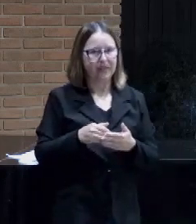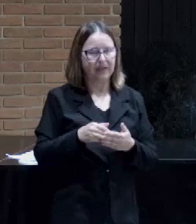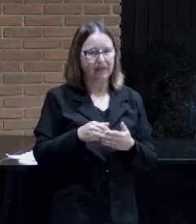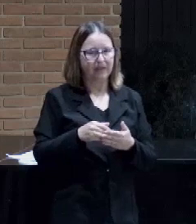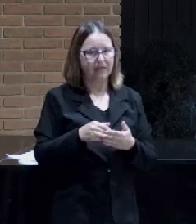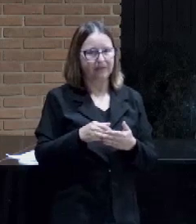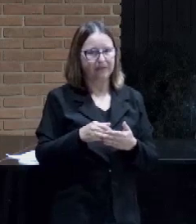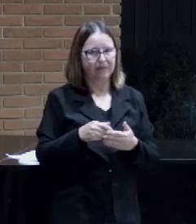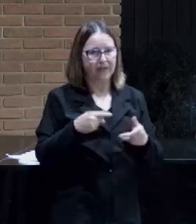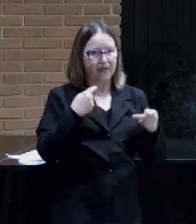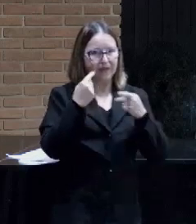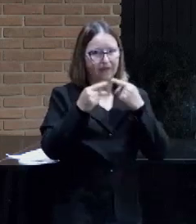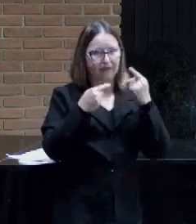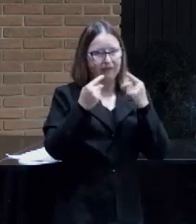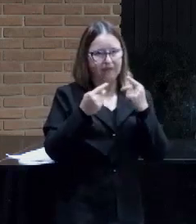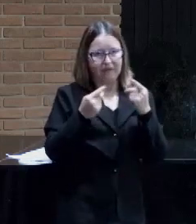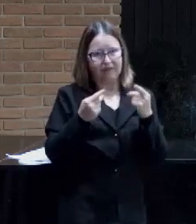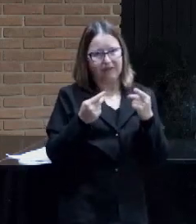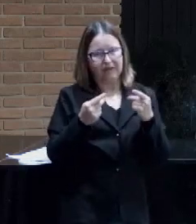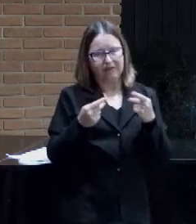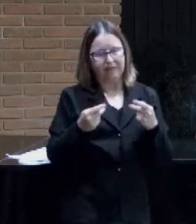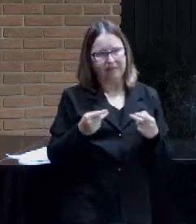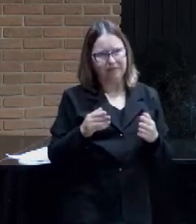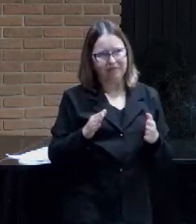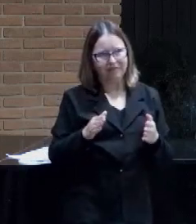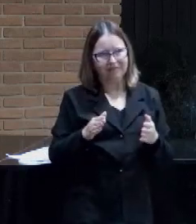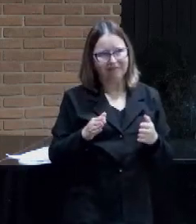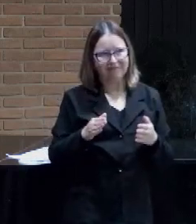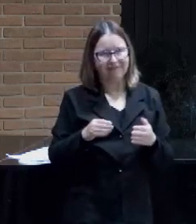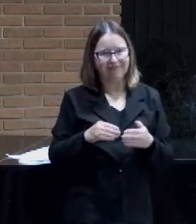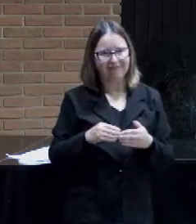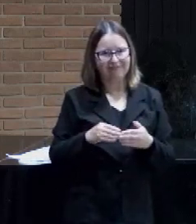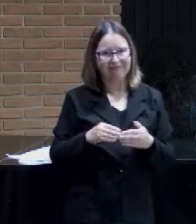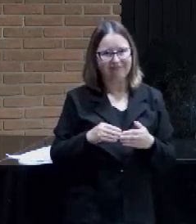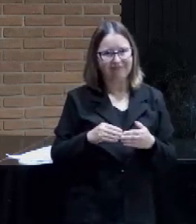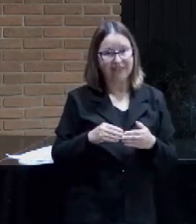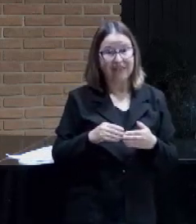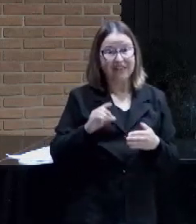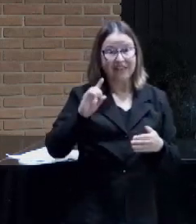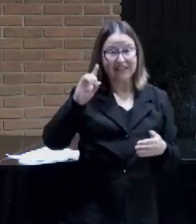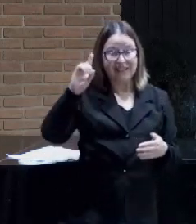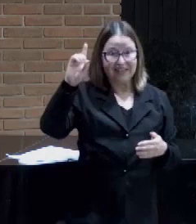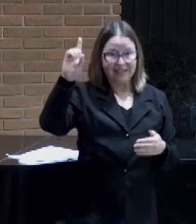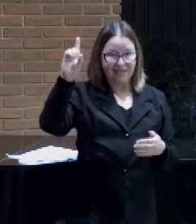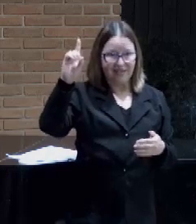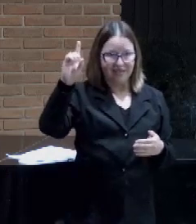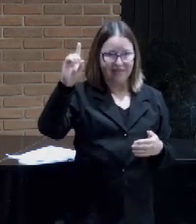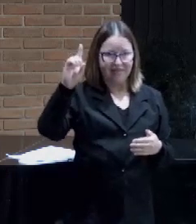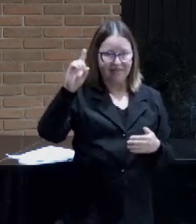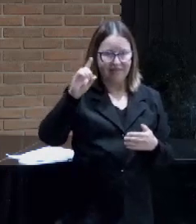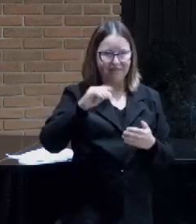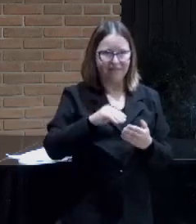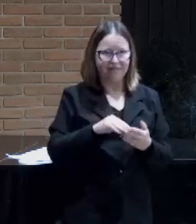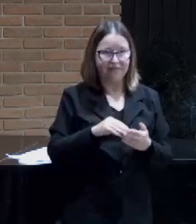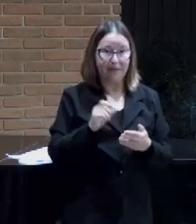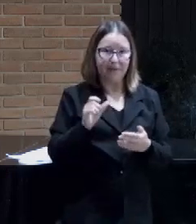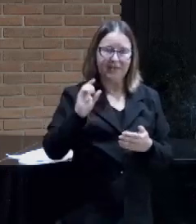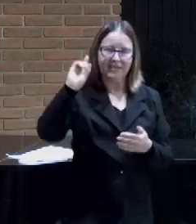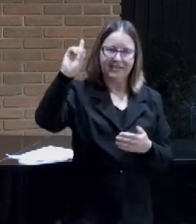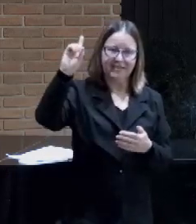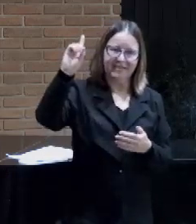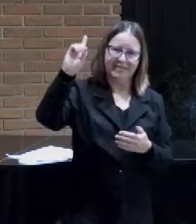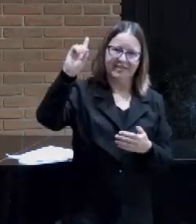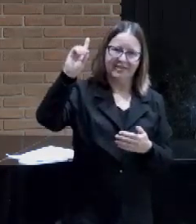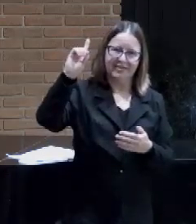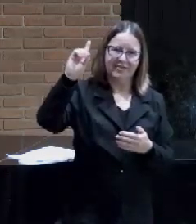sobre o contentamento, mas o tema principal é sobre a soberania de Deus. Por quê? Nós vemos no verso 1 que Jonas não vai até Deus, a palavra de Deus que vem até